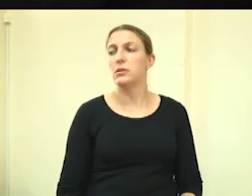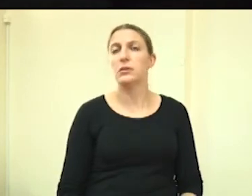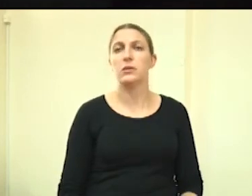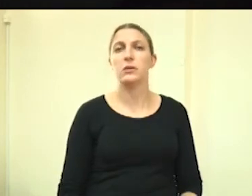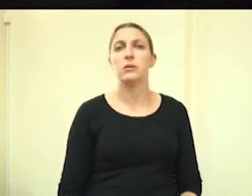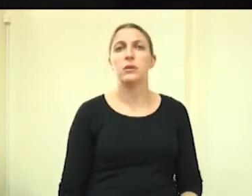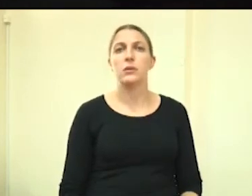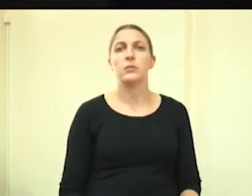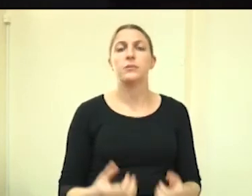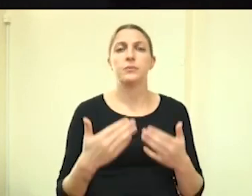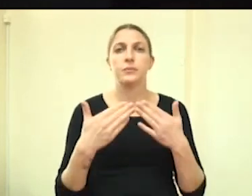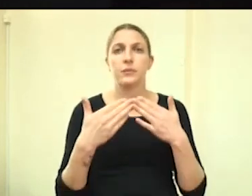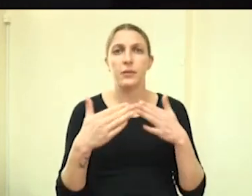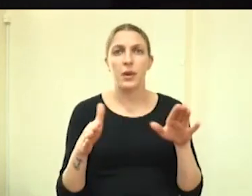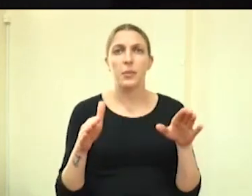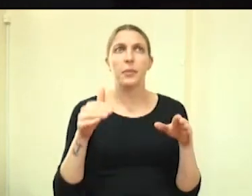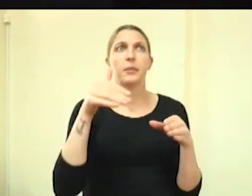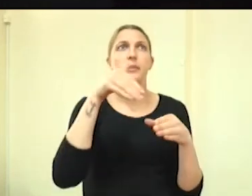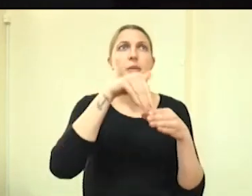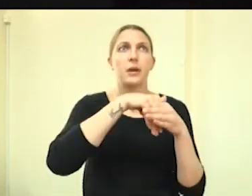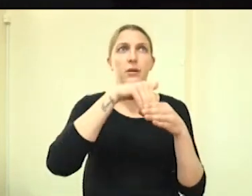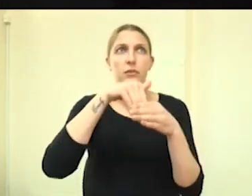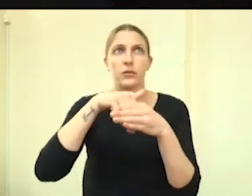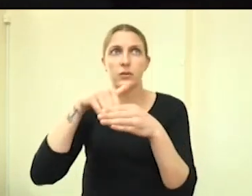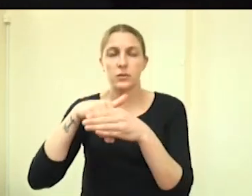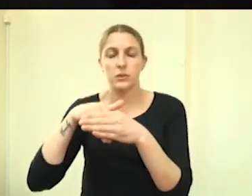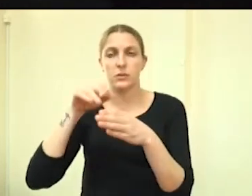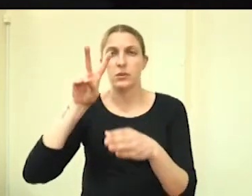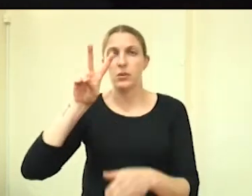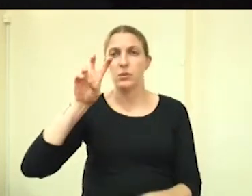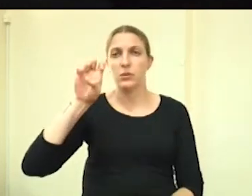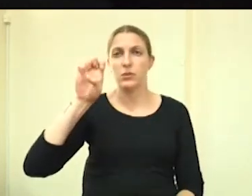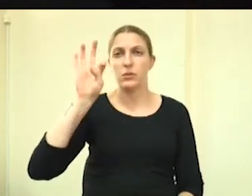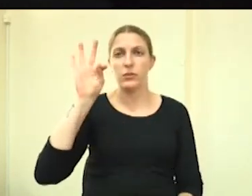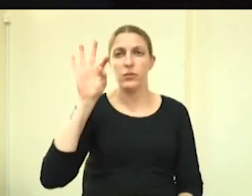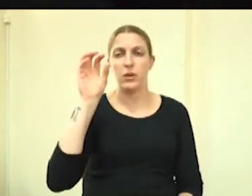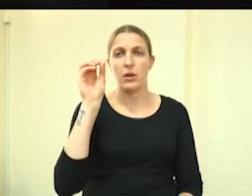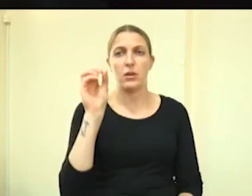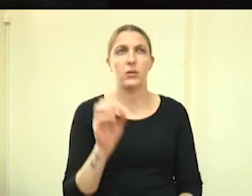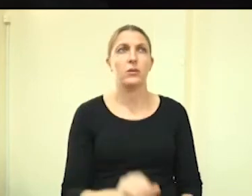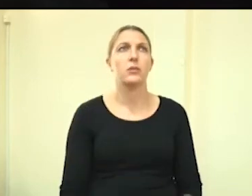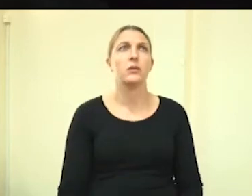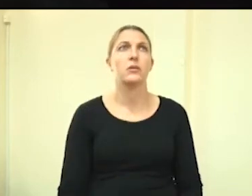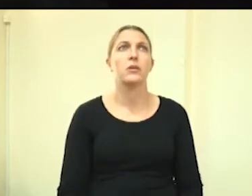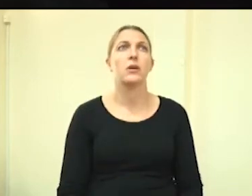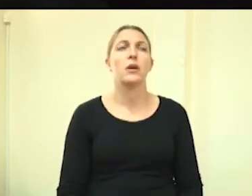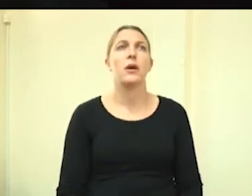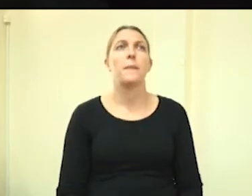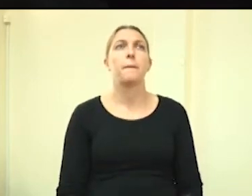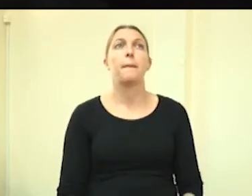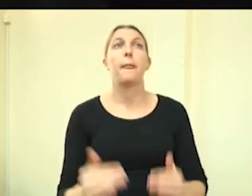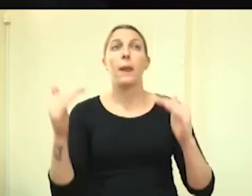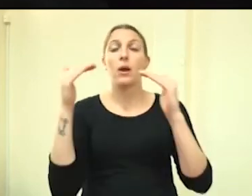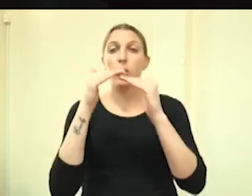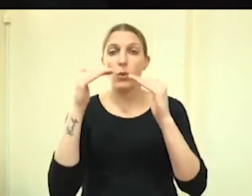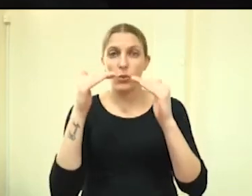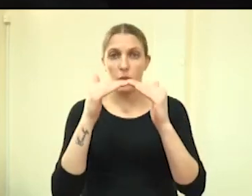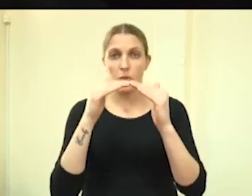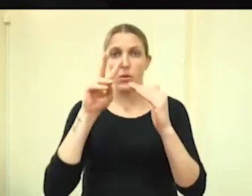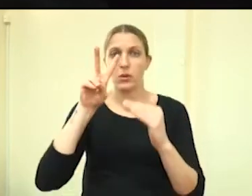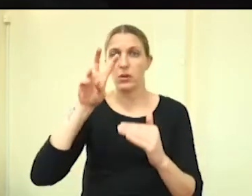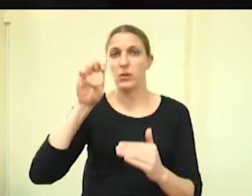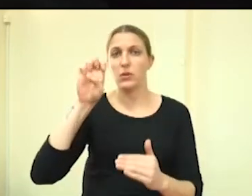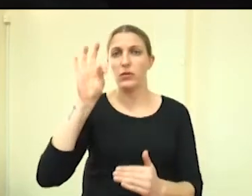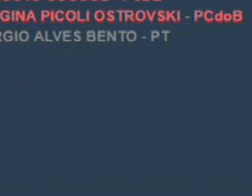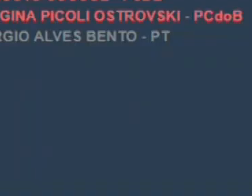Em votação, veto número 7. Quem vota a favor do veto é sim, quem vota contrário ao veto é não.